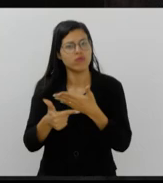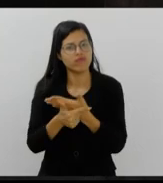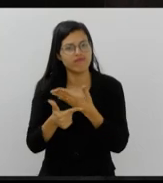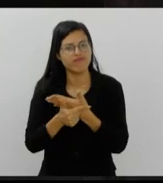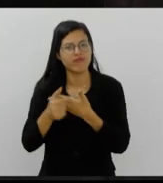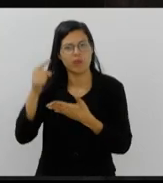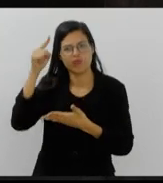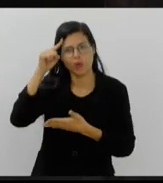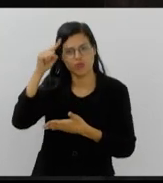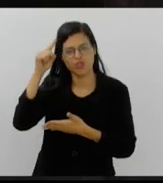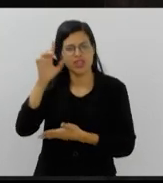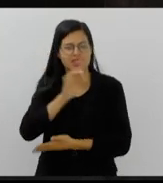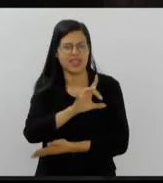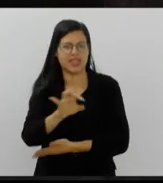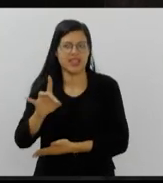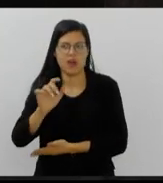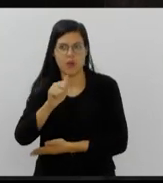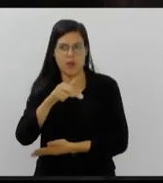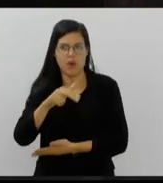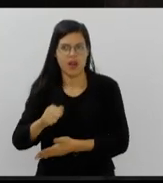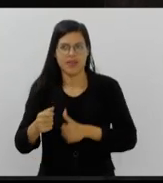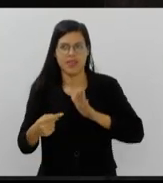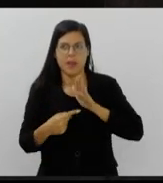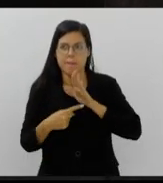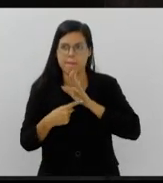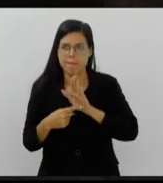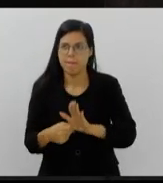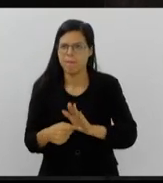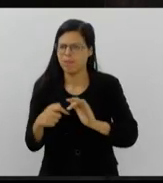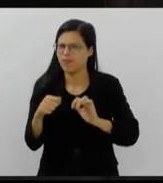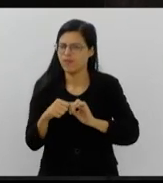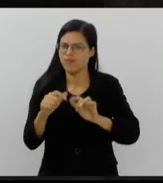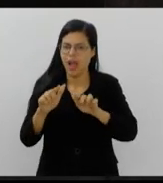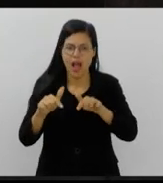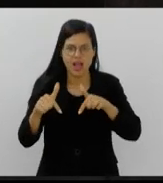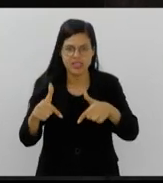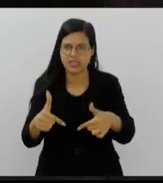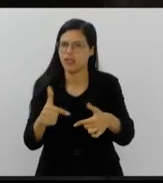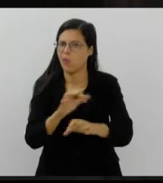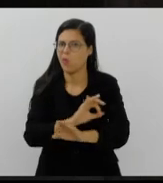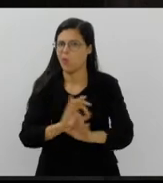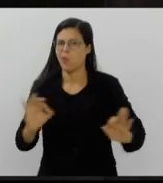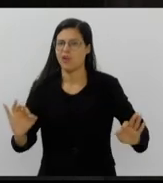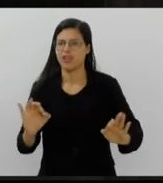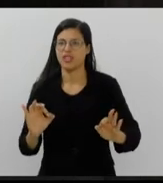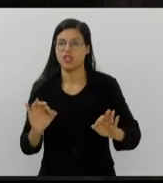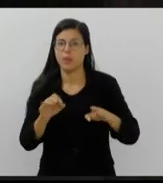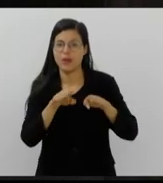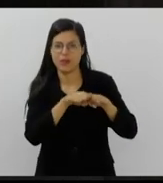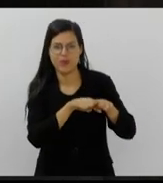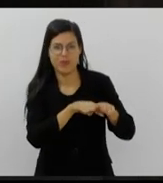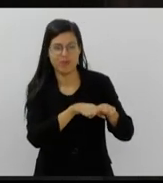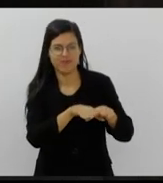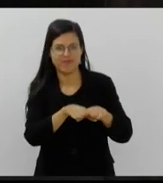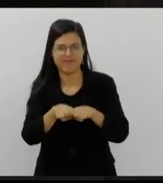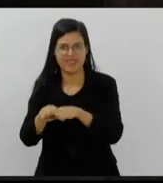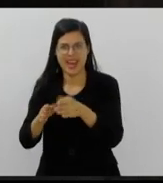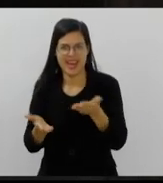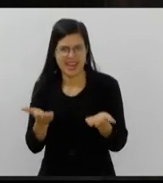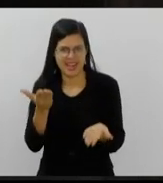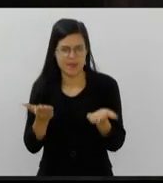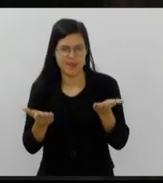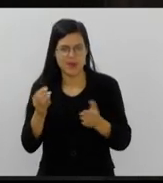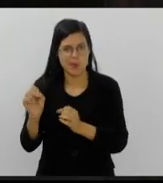delas, e Ana externaliza isso de uma forma ímpar. E o equilíbrio entre o poder e o direito, porque no exercício do seu